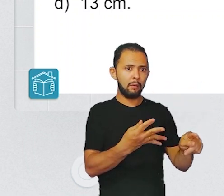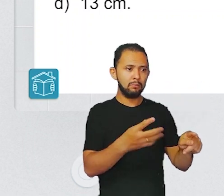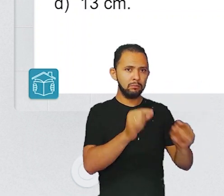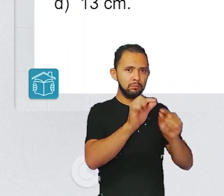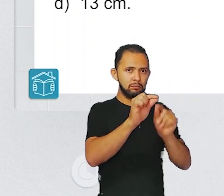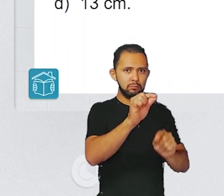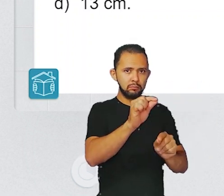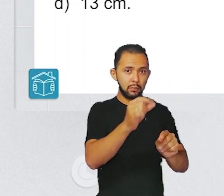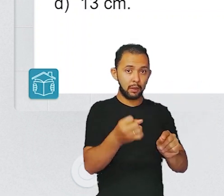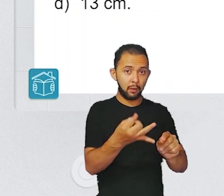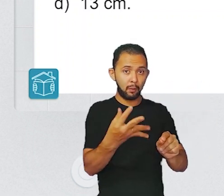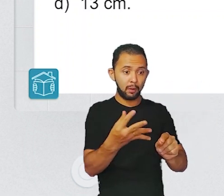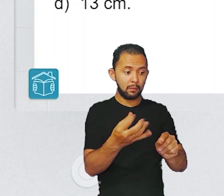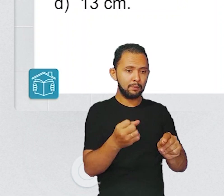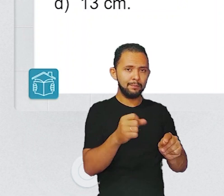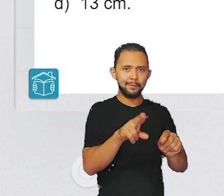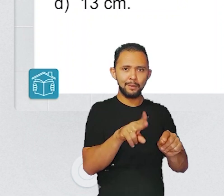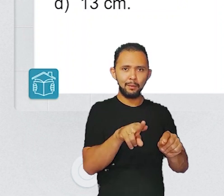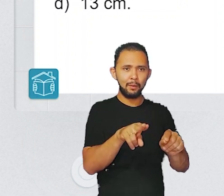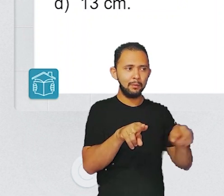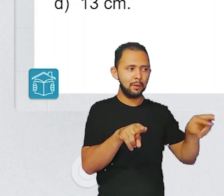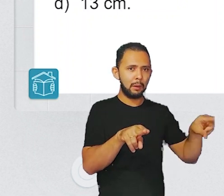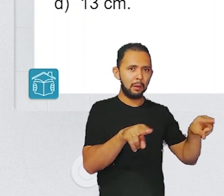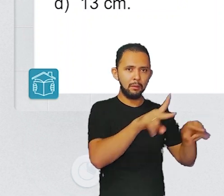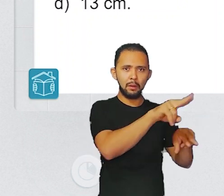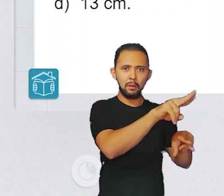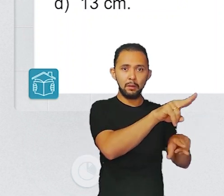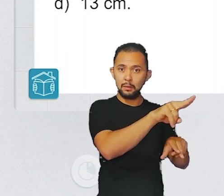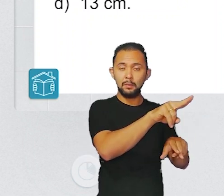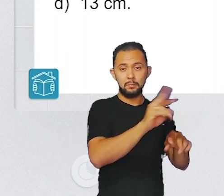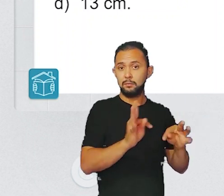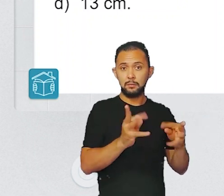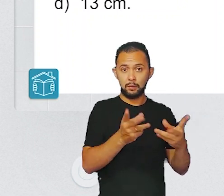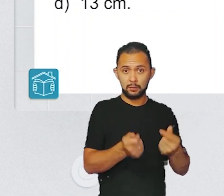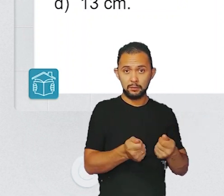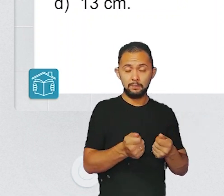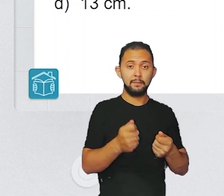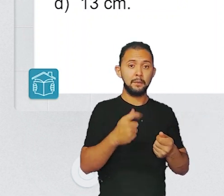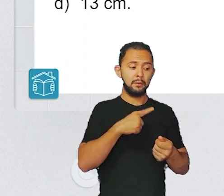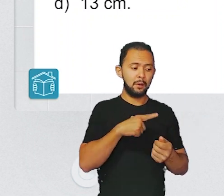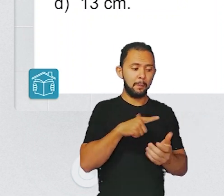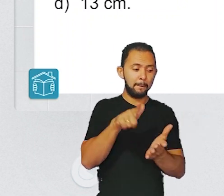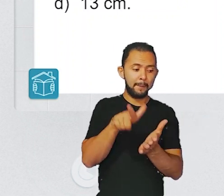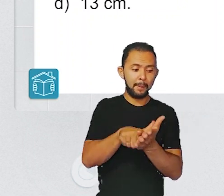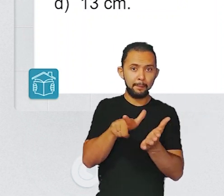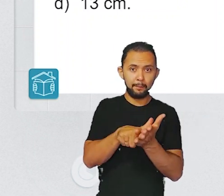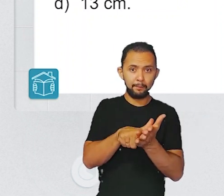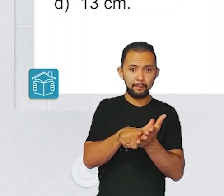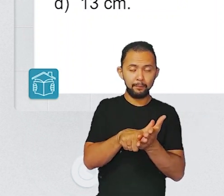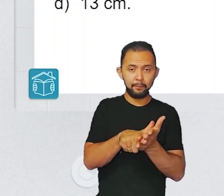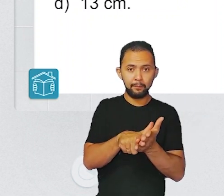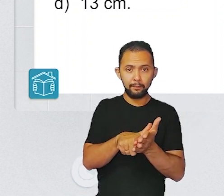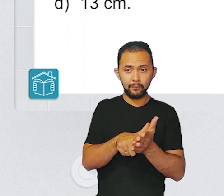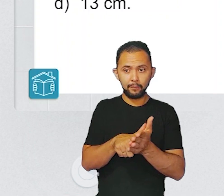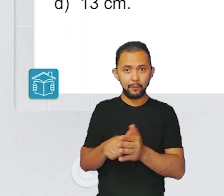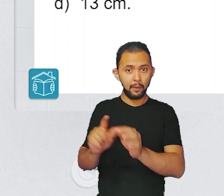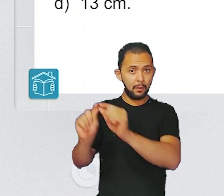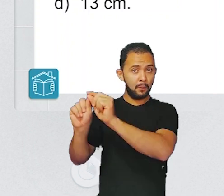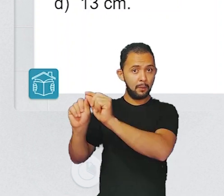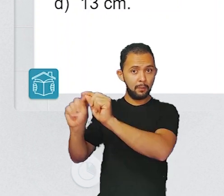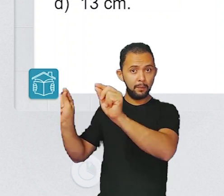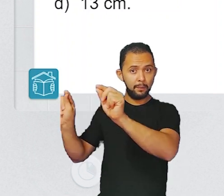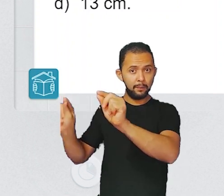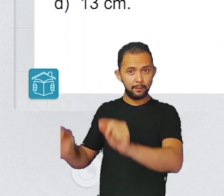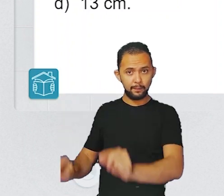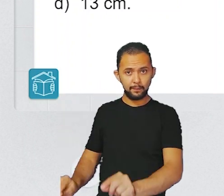mesmas medidas. Tranquilo? Então, a gente tem o quê? A gente tem uma folha retangular e a